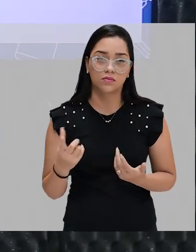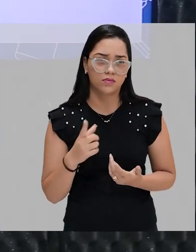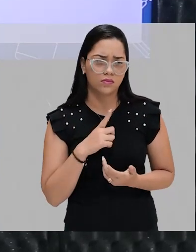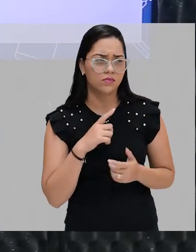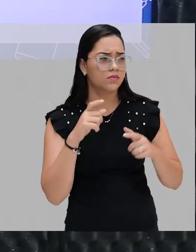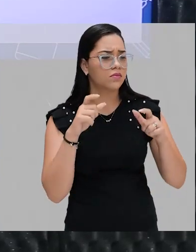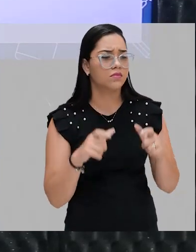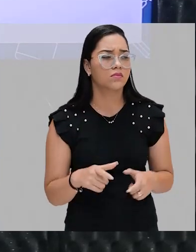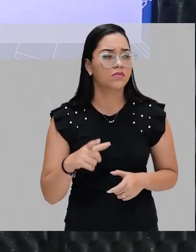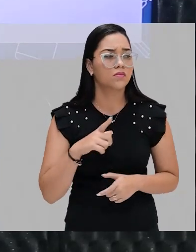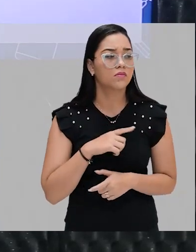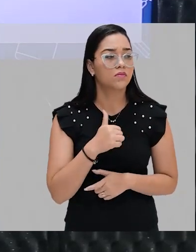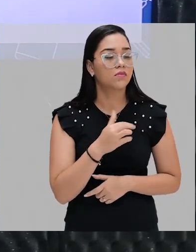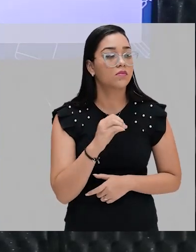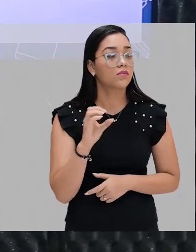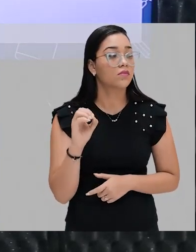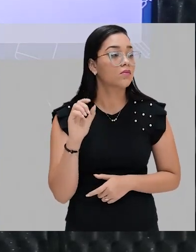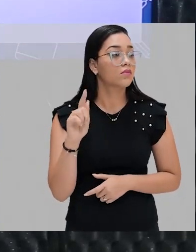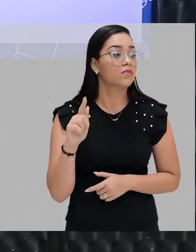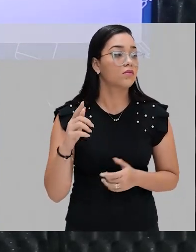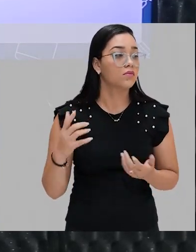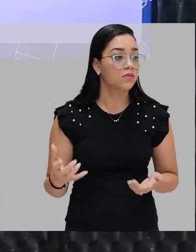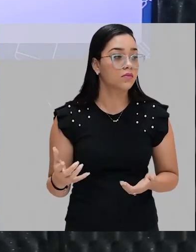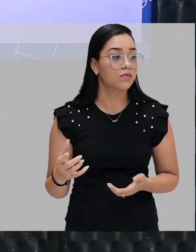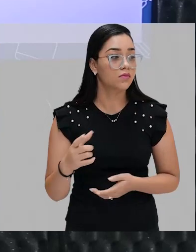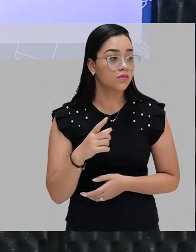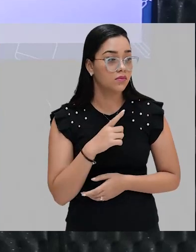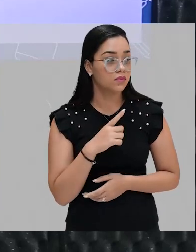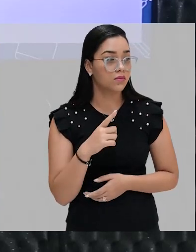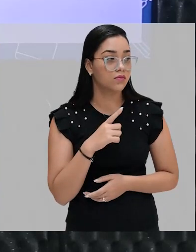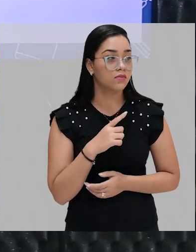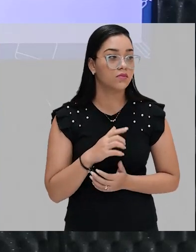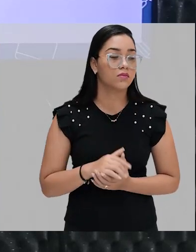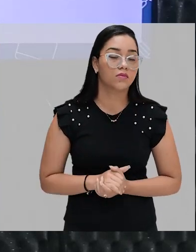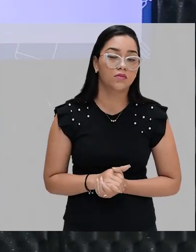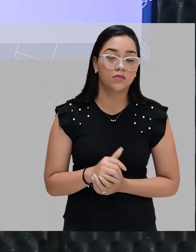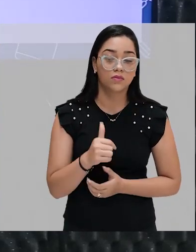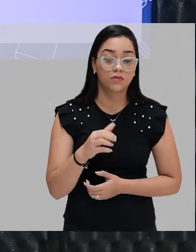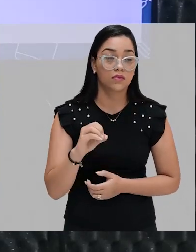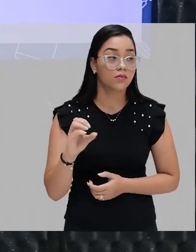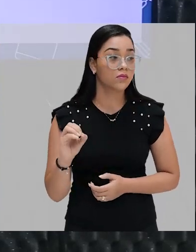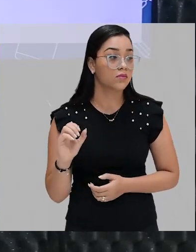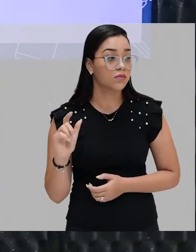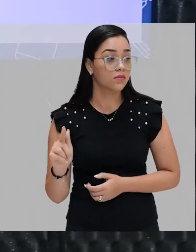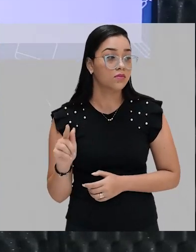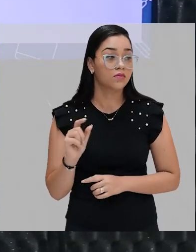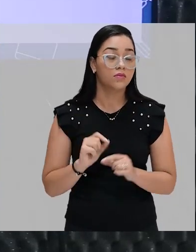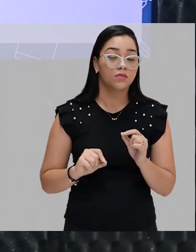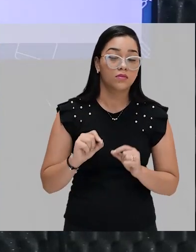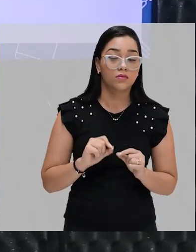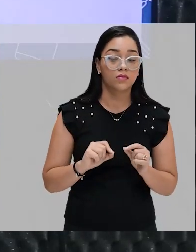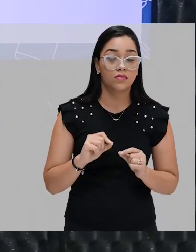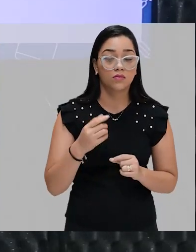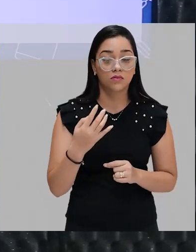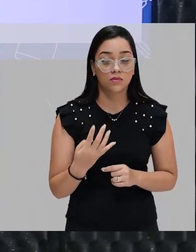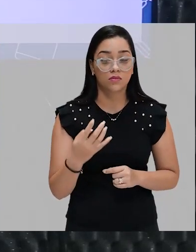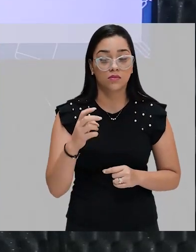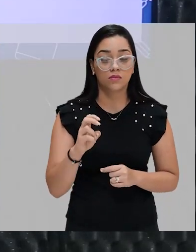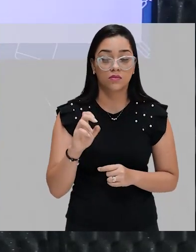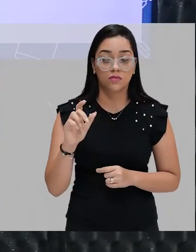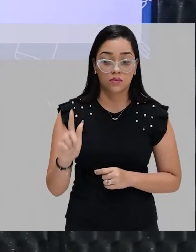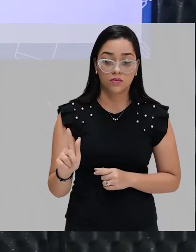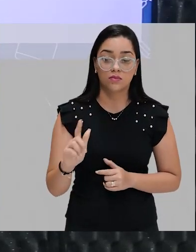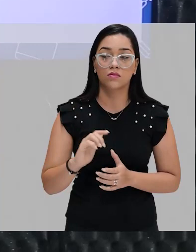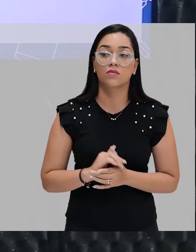de onde saiu o valor 100 gramas de água? Do coeficiente de solubilidade. Então, 100 gramas de água dissolve 45 gramas do cloreto de